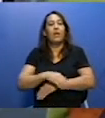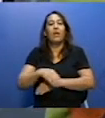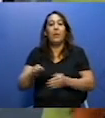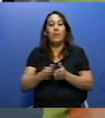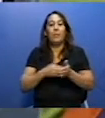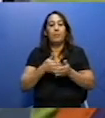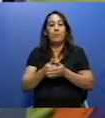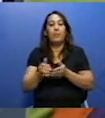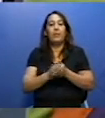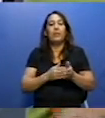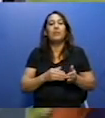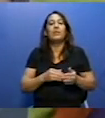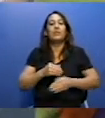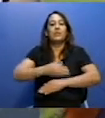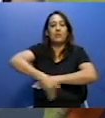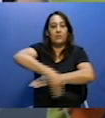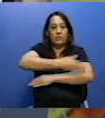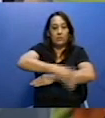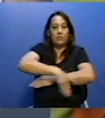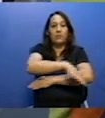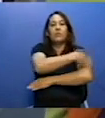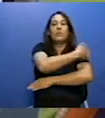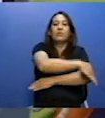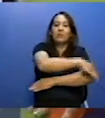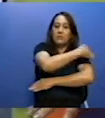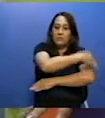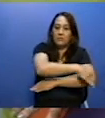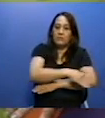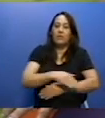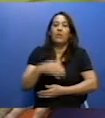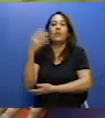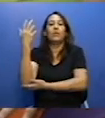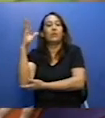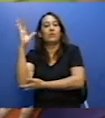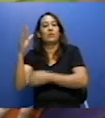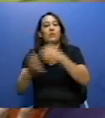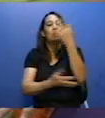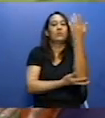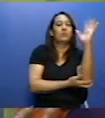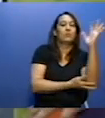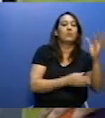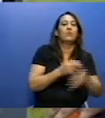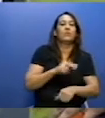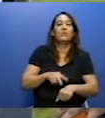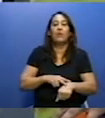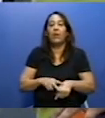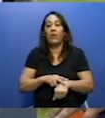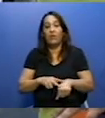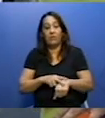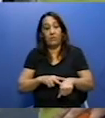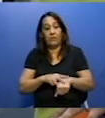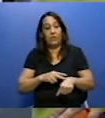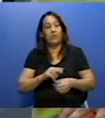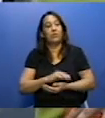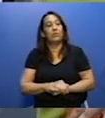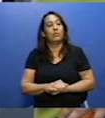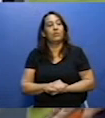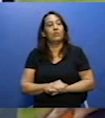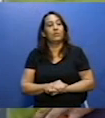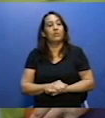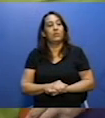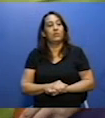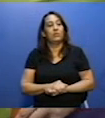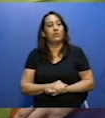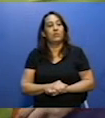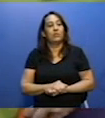bom? De verde, onde tiver vegetação. Olha aqui, ó. Aqui, lembra que é a planta